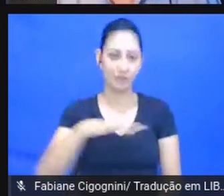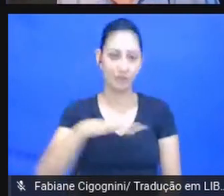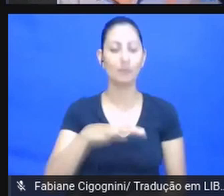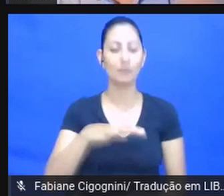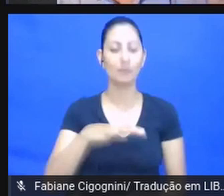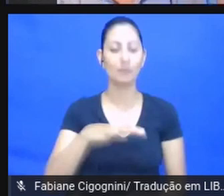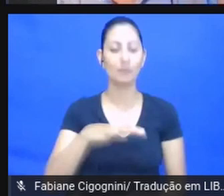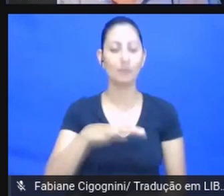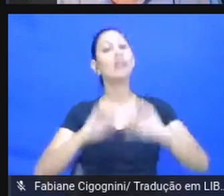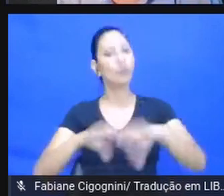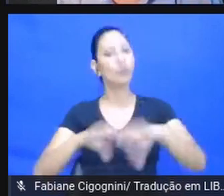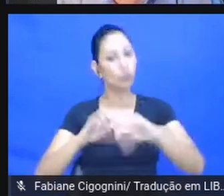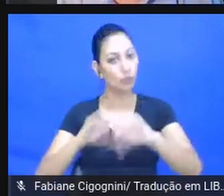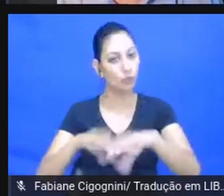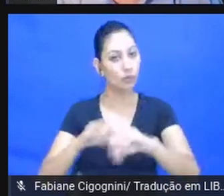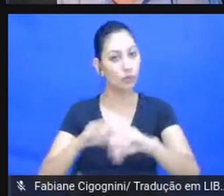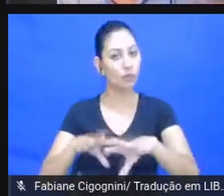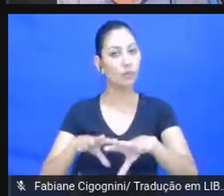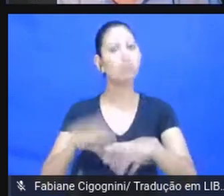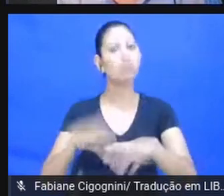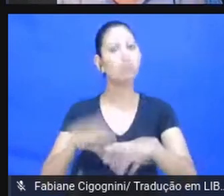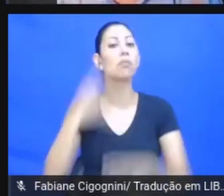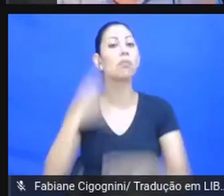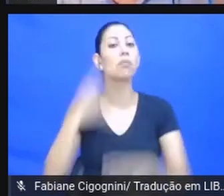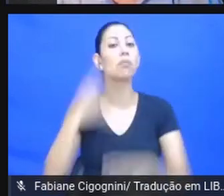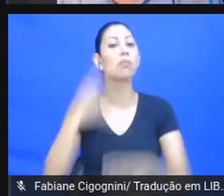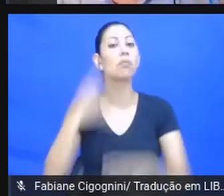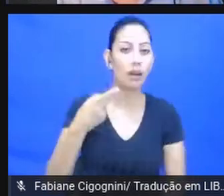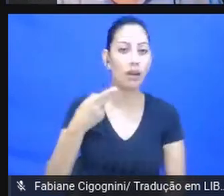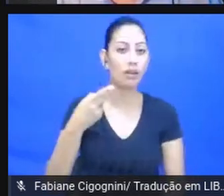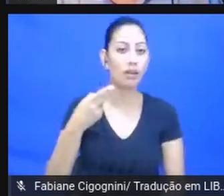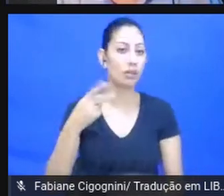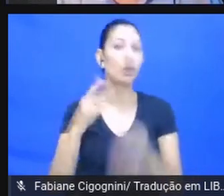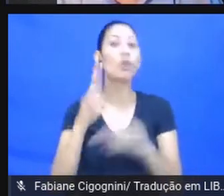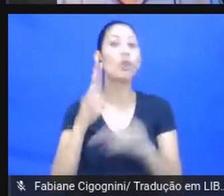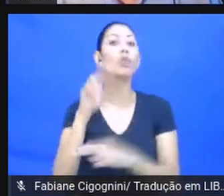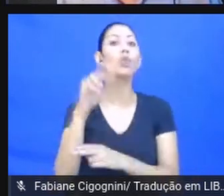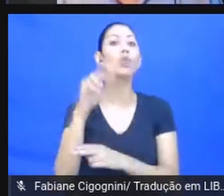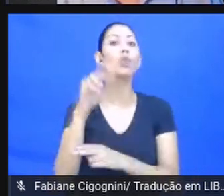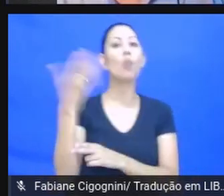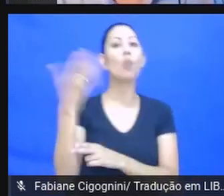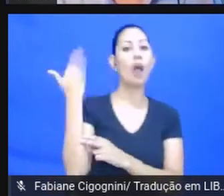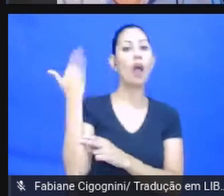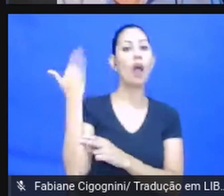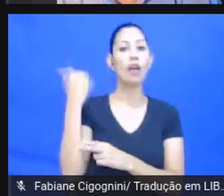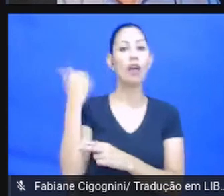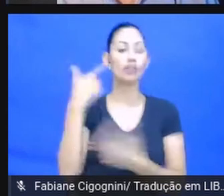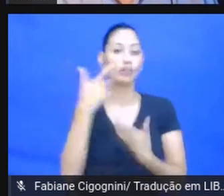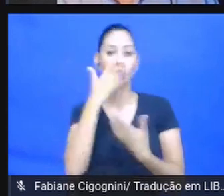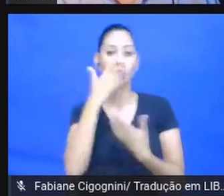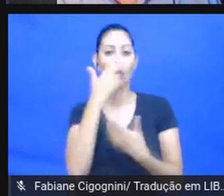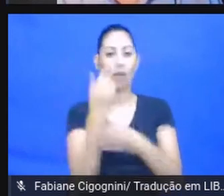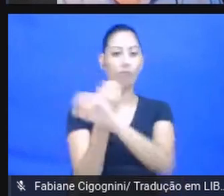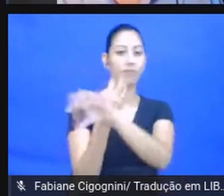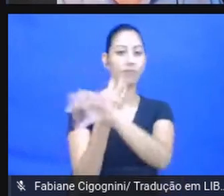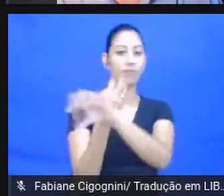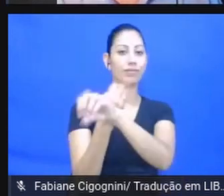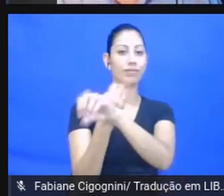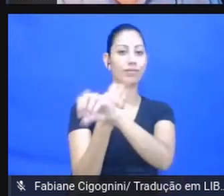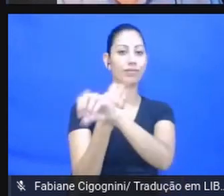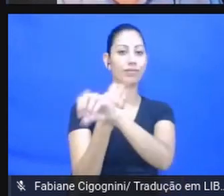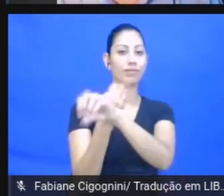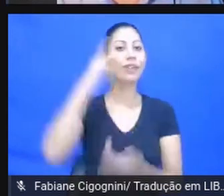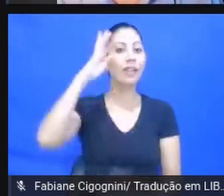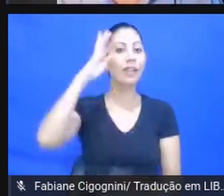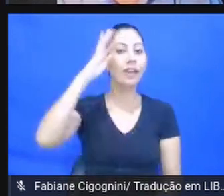na educação, mas também na área, sei lá, política, sei lá, nunca um Supremo Tribunal Federal tomava decisões colegiadas